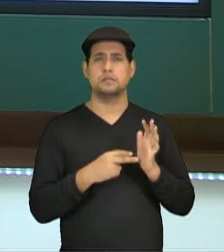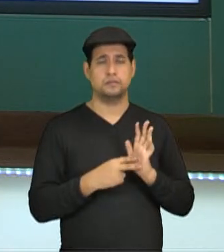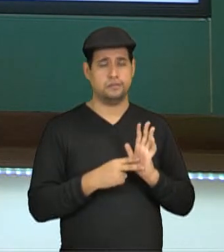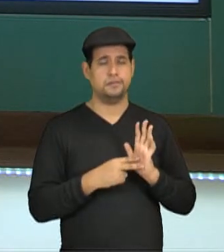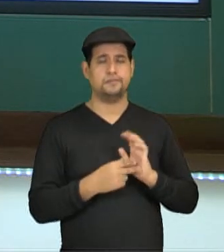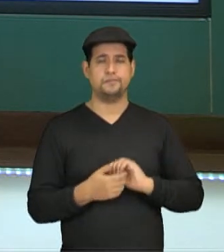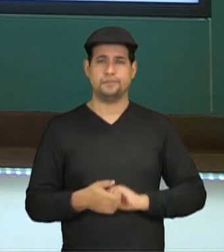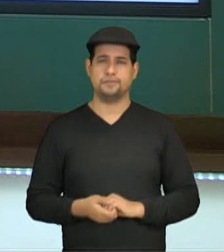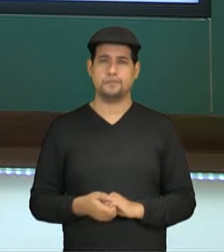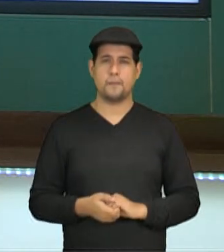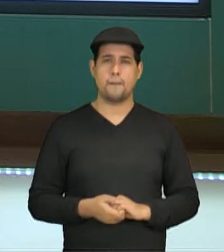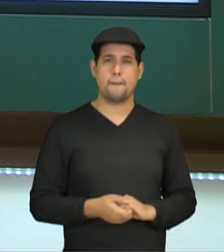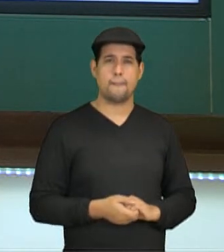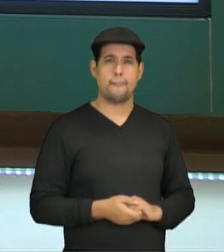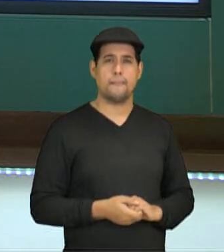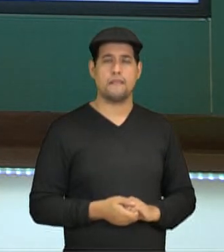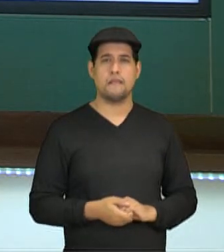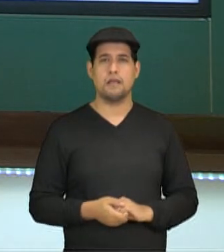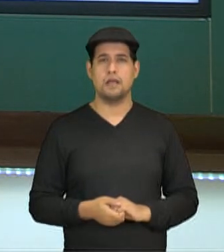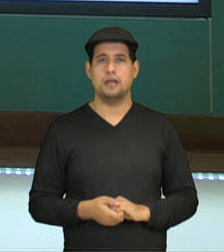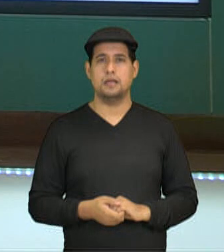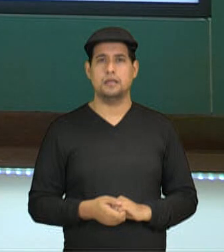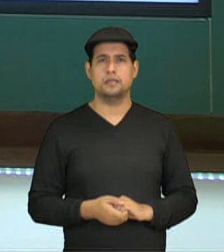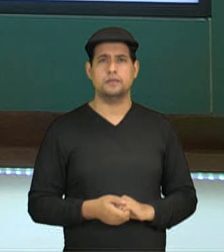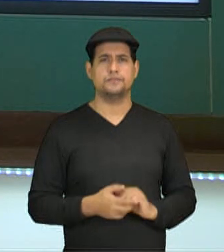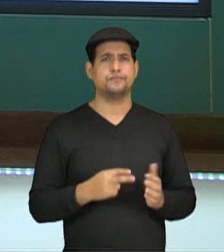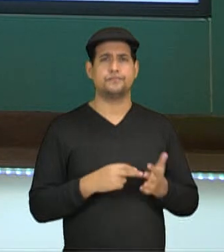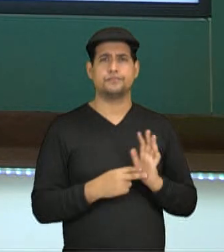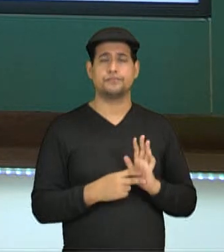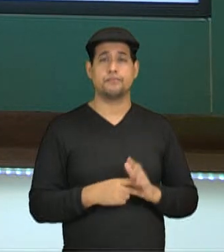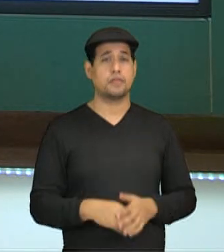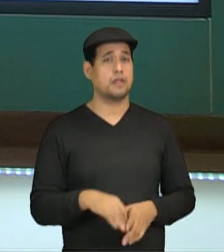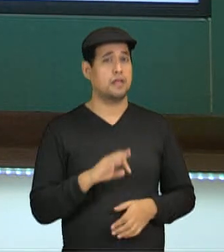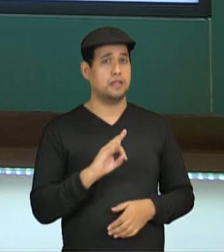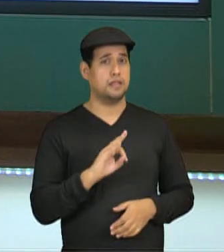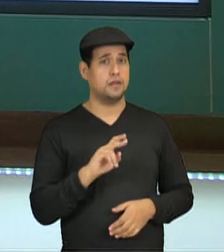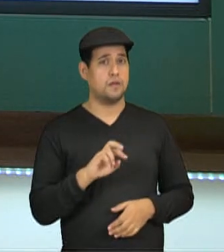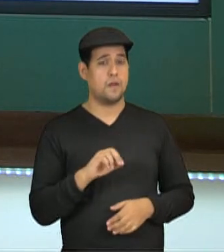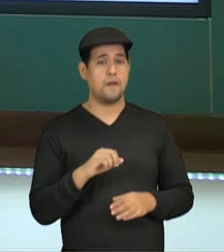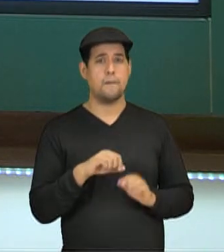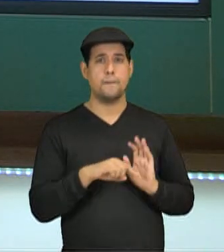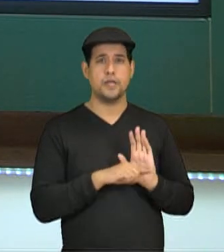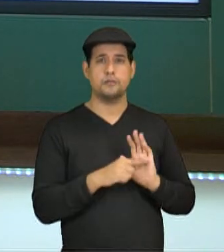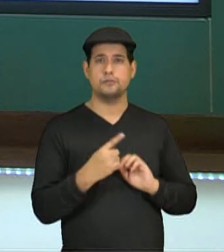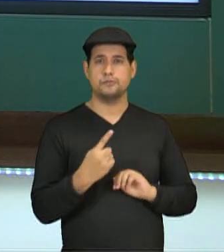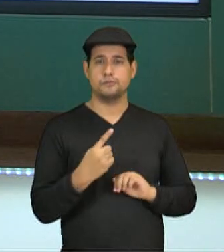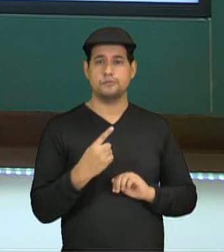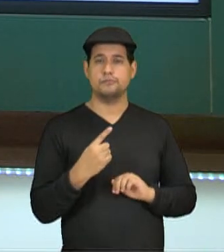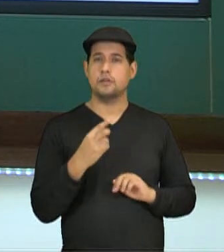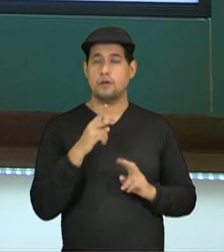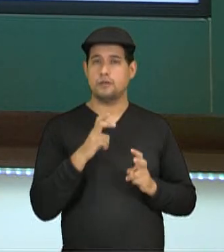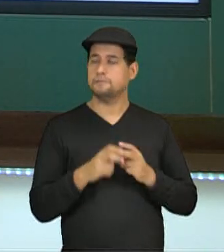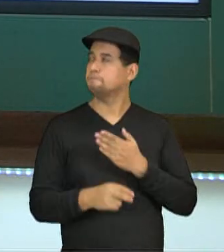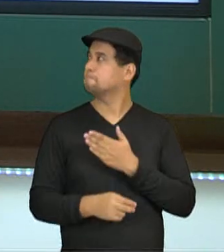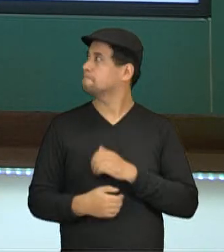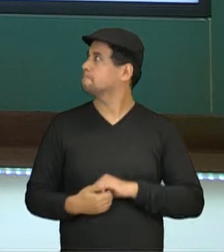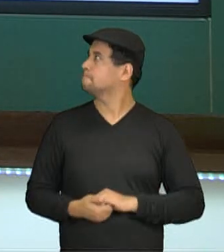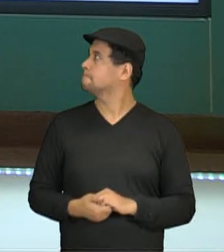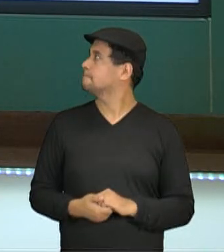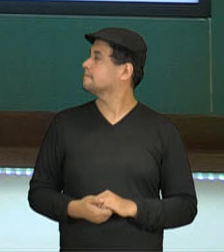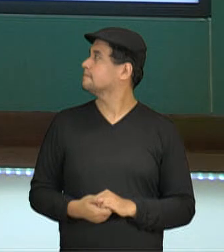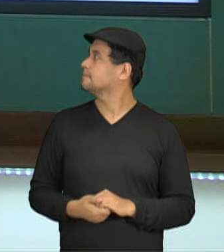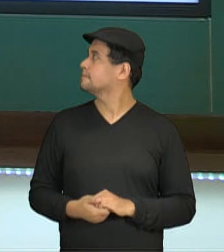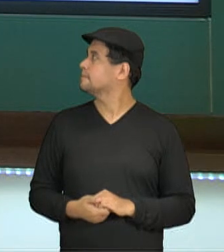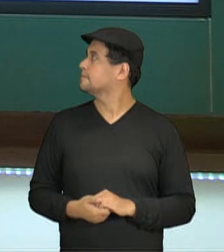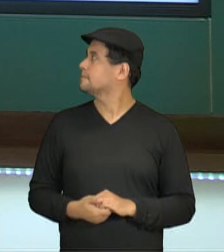essa fórmula, tá bom? Então, essa fórmula é o seguinte, T é igual a menos 1 sobre 10, que multiplica x menos 12 ao